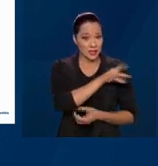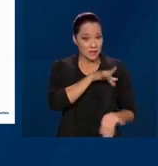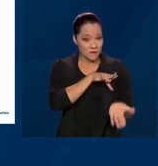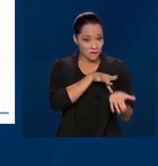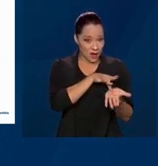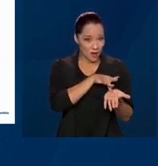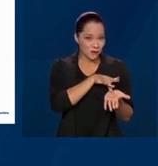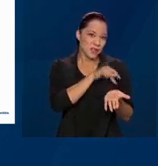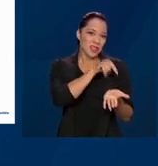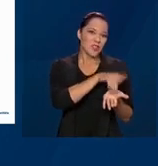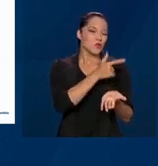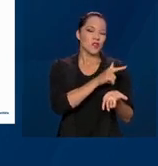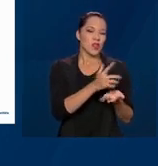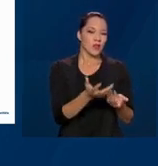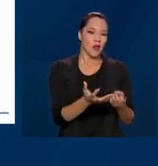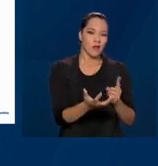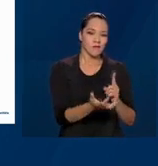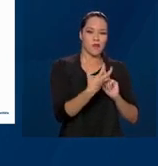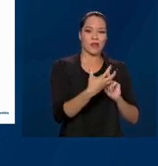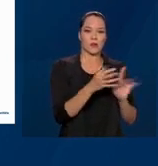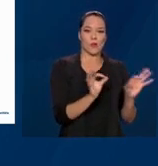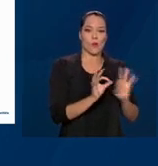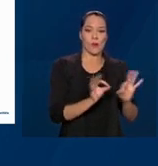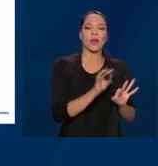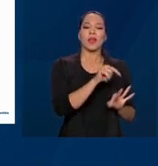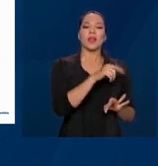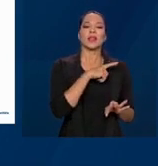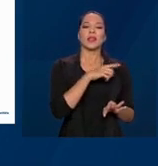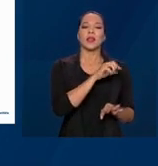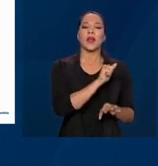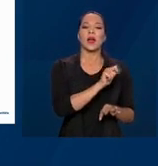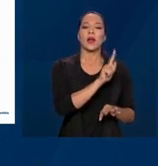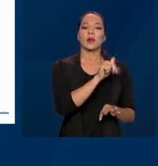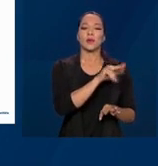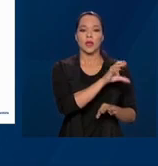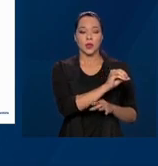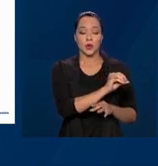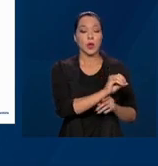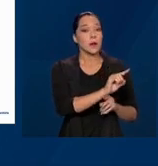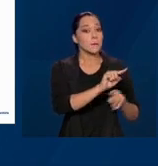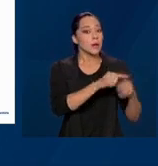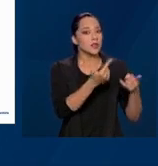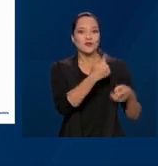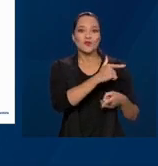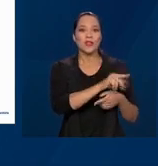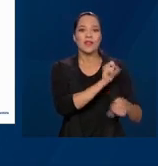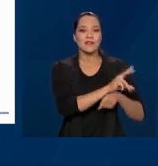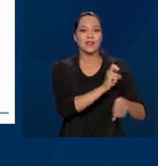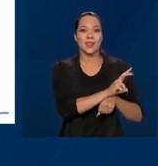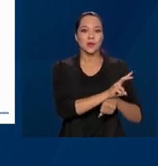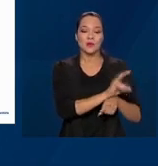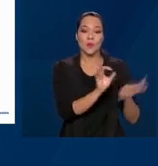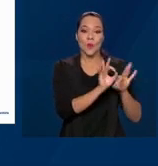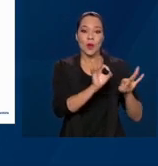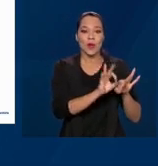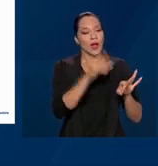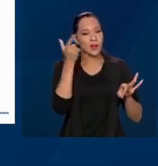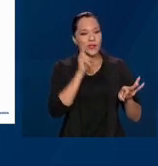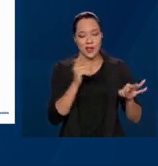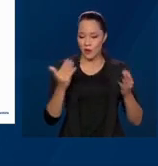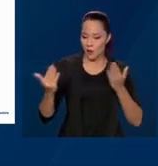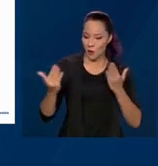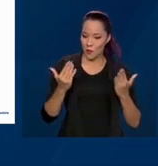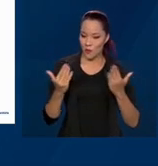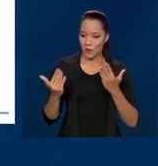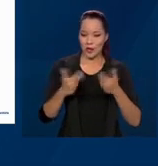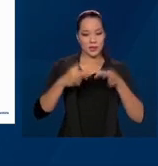produto sem efeito, ele tem esse hidróxido de alumínio, mas não tem o vírus. Então, por isso que assim a gente consegue comparar esses 2